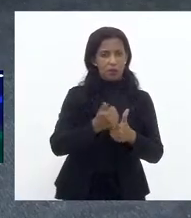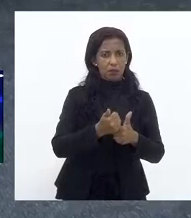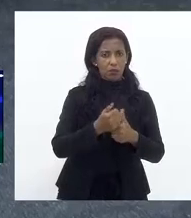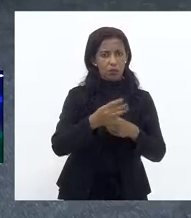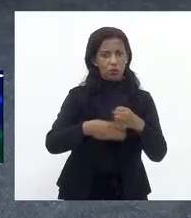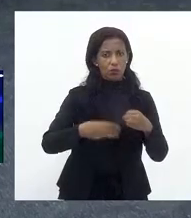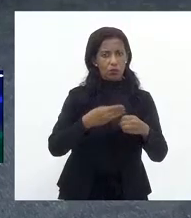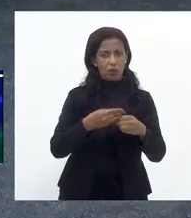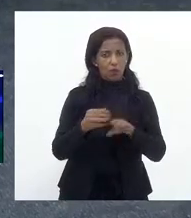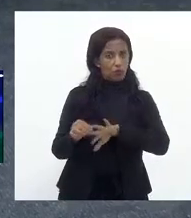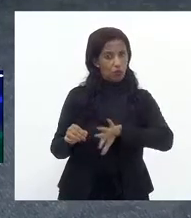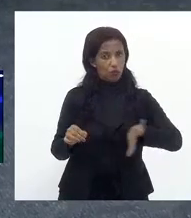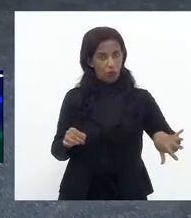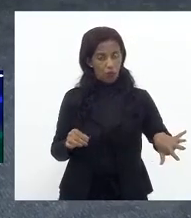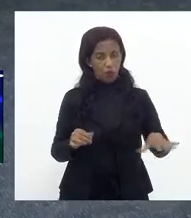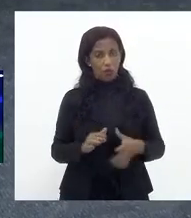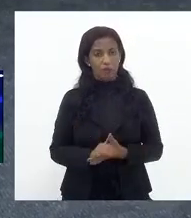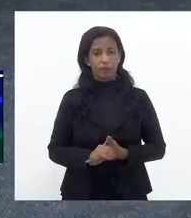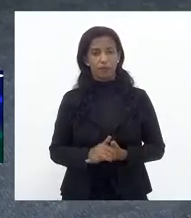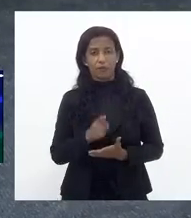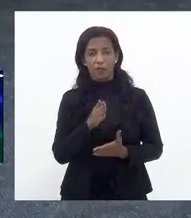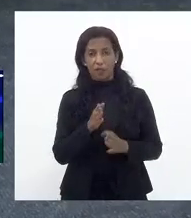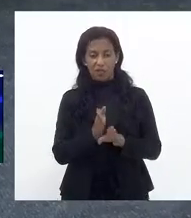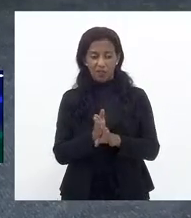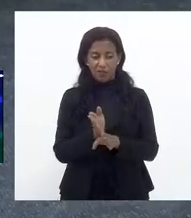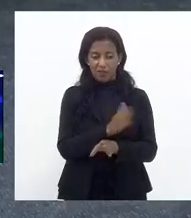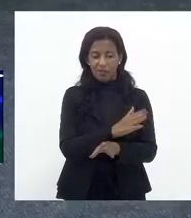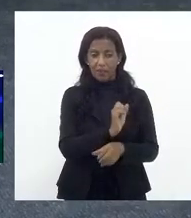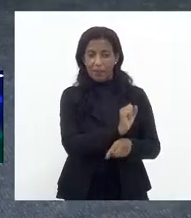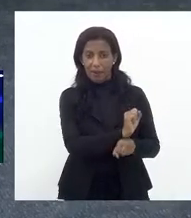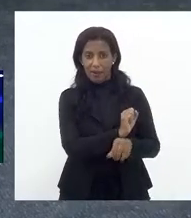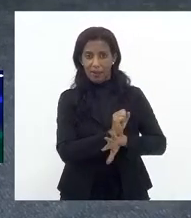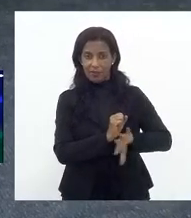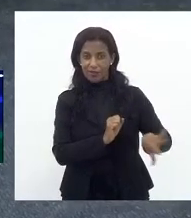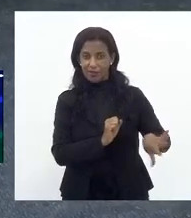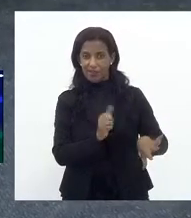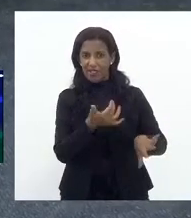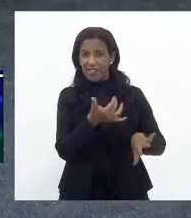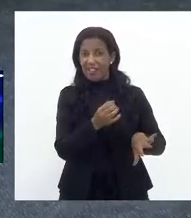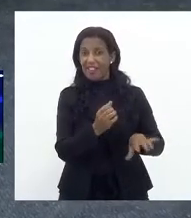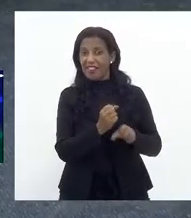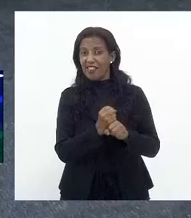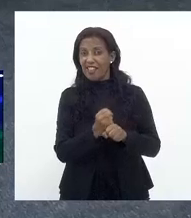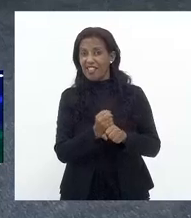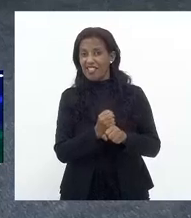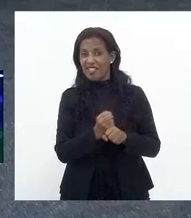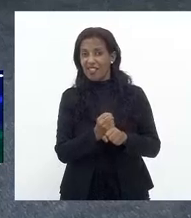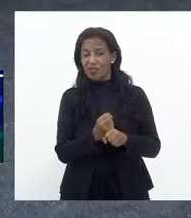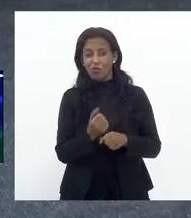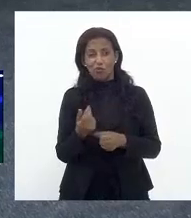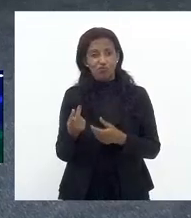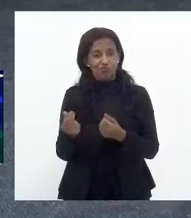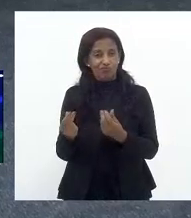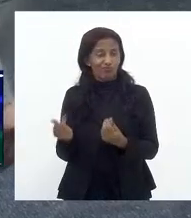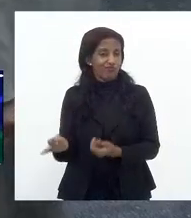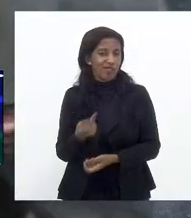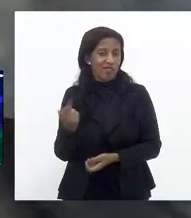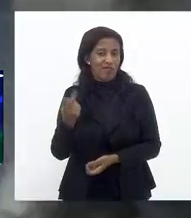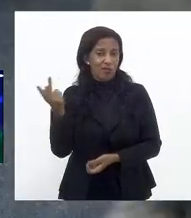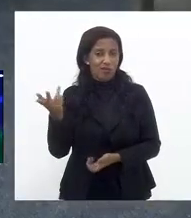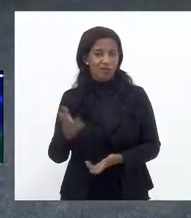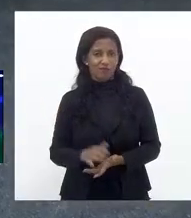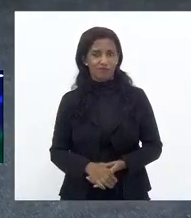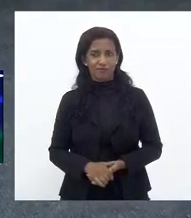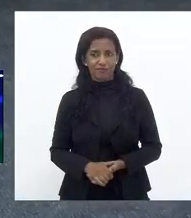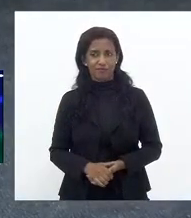deixando o triênio de fora, e, logicamente, se aquilo fica paradinho de fora, daqui a 10 anos não vai valer um terço, né? Pois